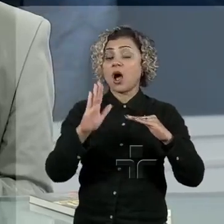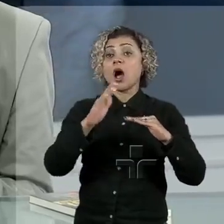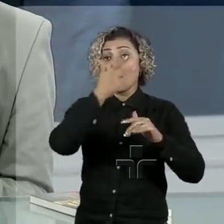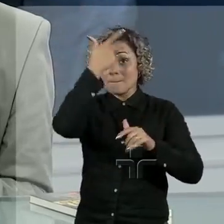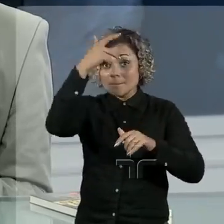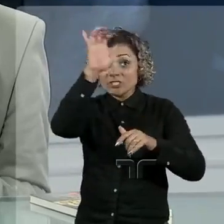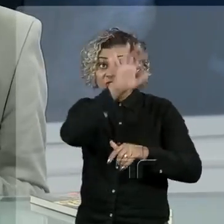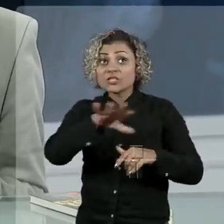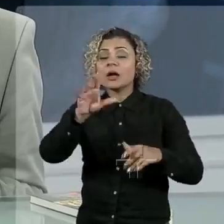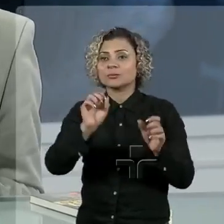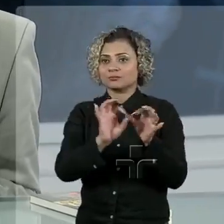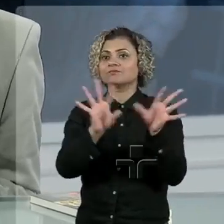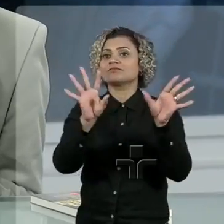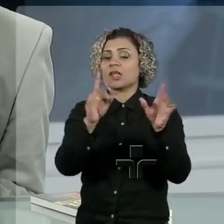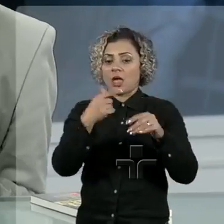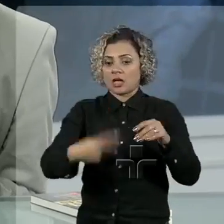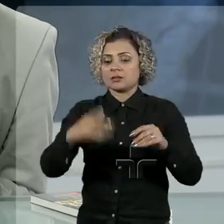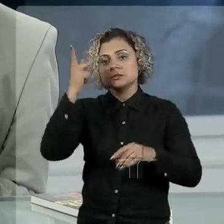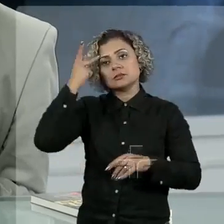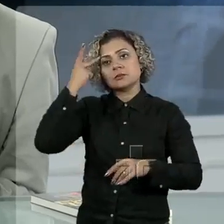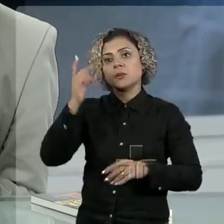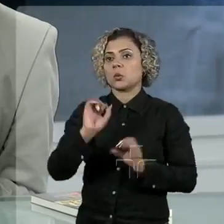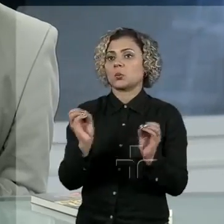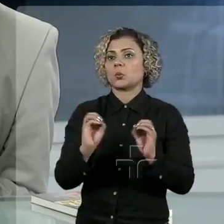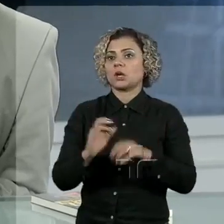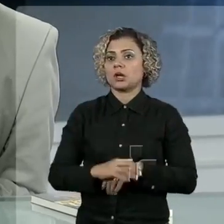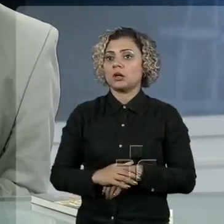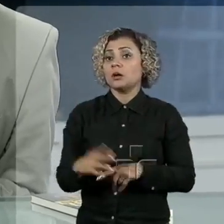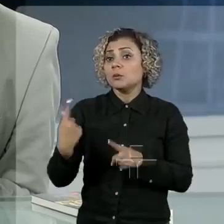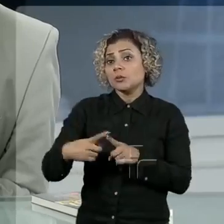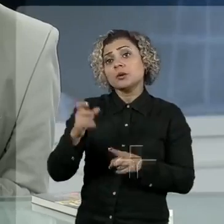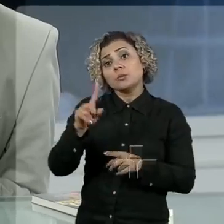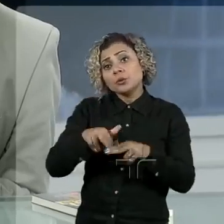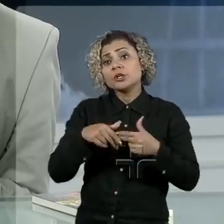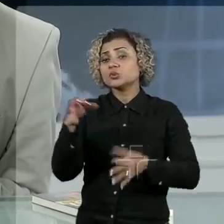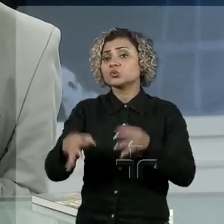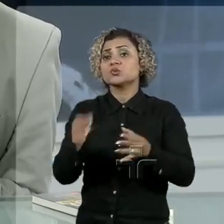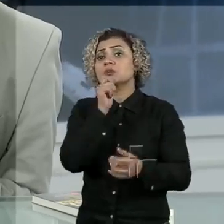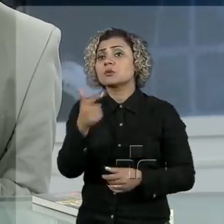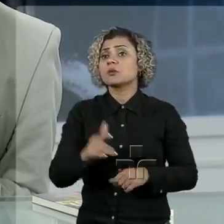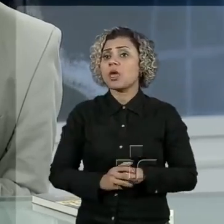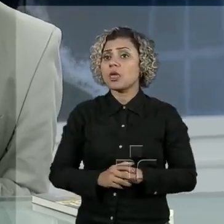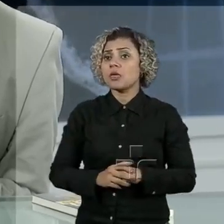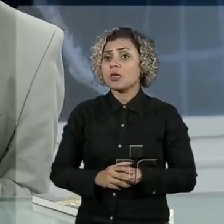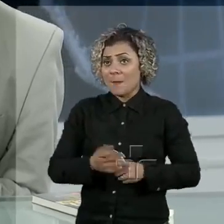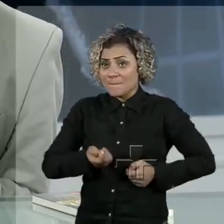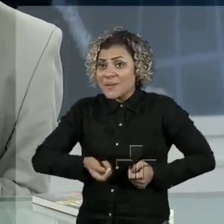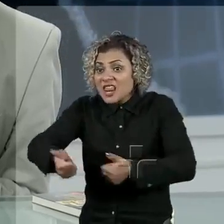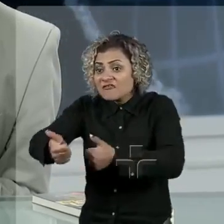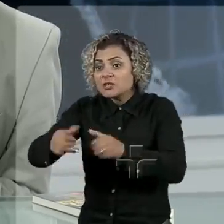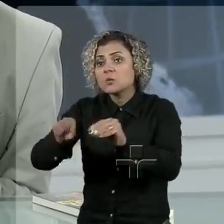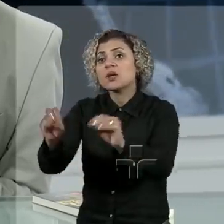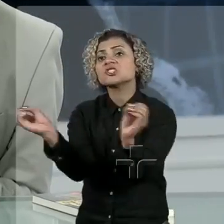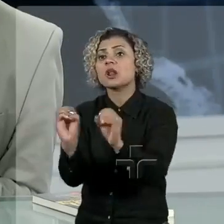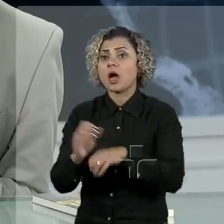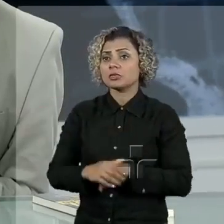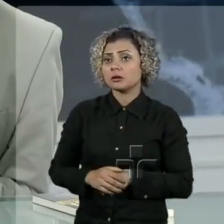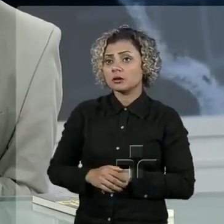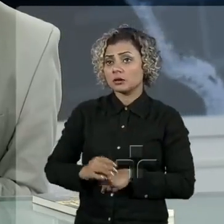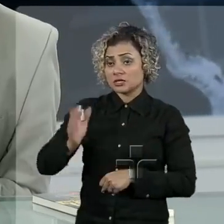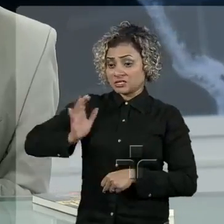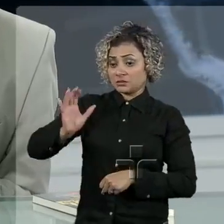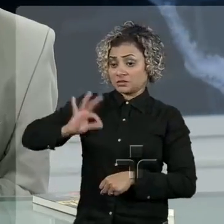salário mínimo não vai receber o abono salarial. Portanto, é extremamente injusta. Ele não mexe com privilégios. Nós